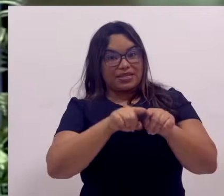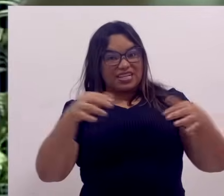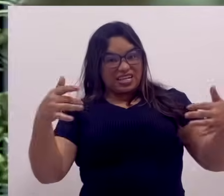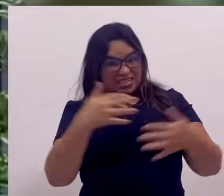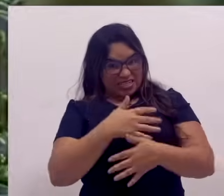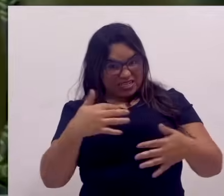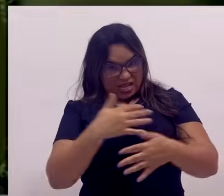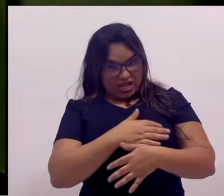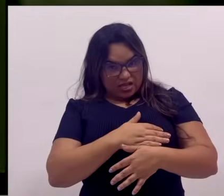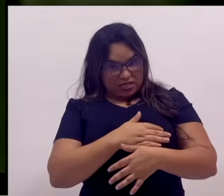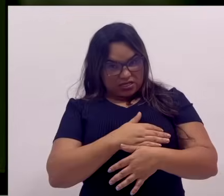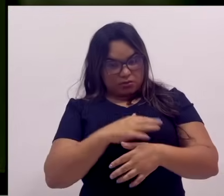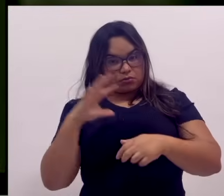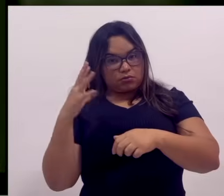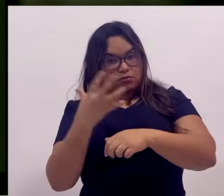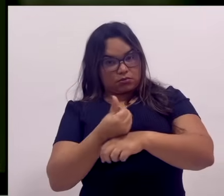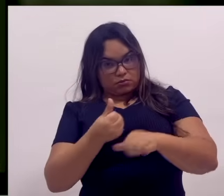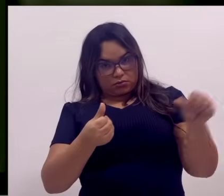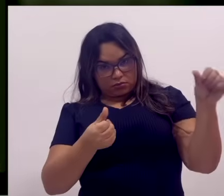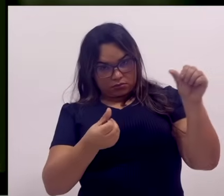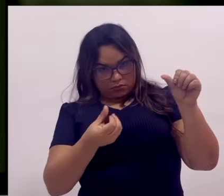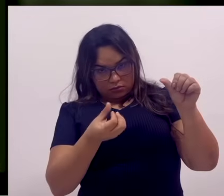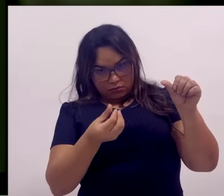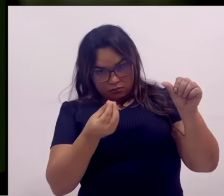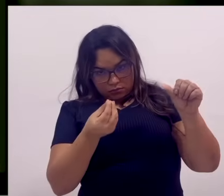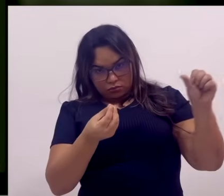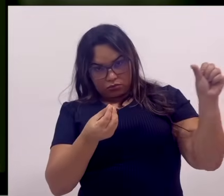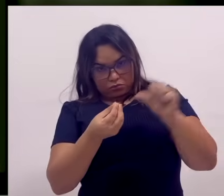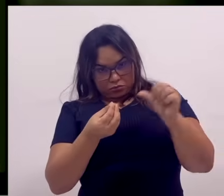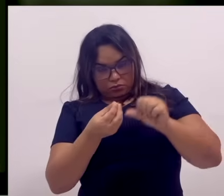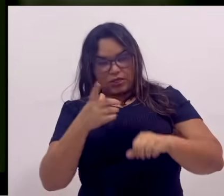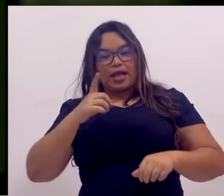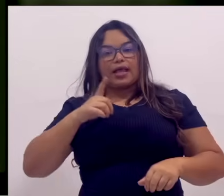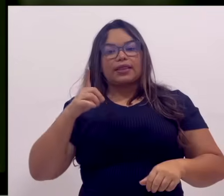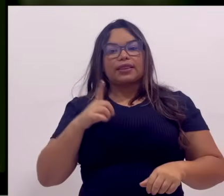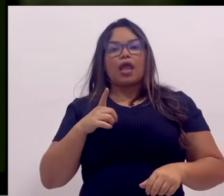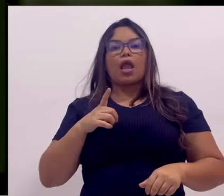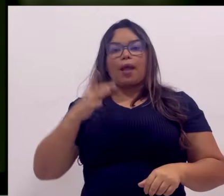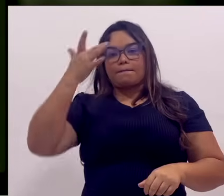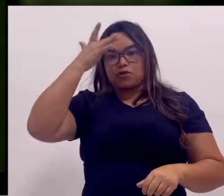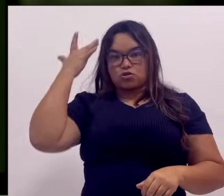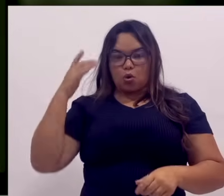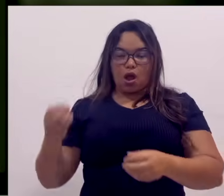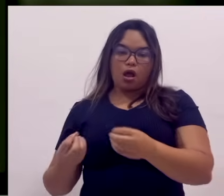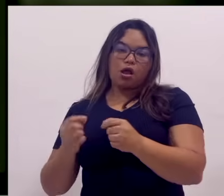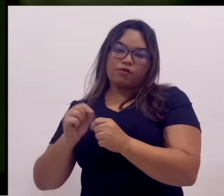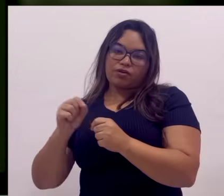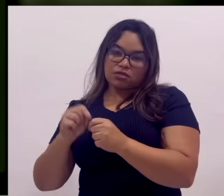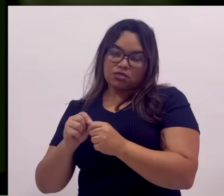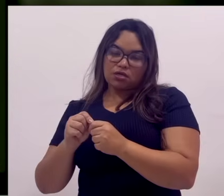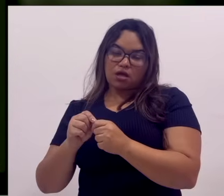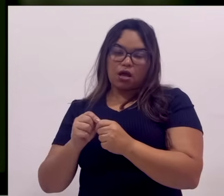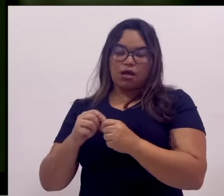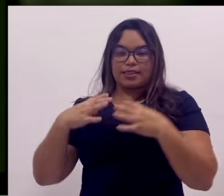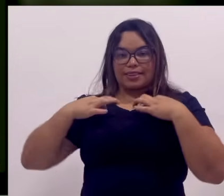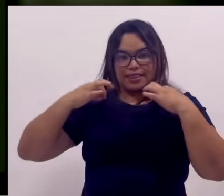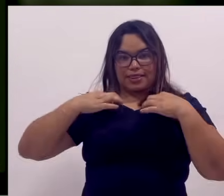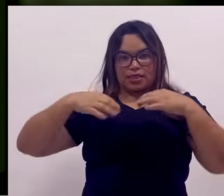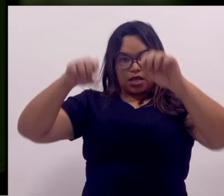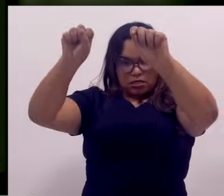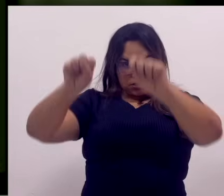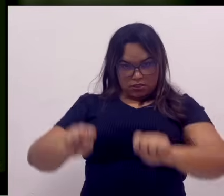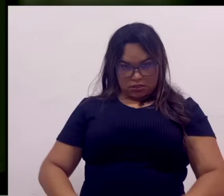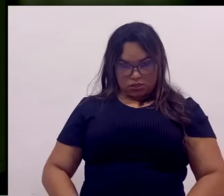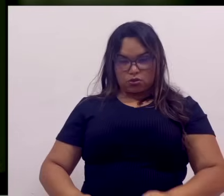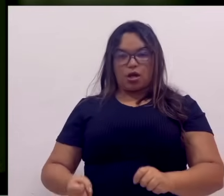Havia uma indústria têxtil nessa cidade, onde se faziam tinturas de púrpura e